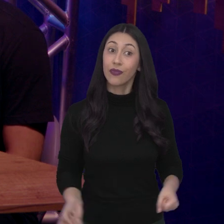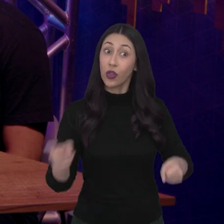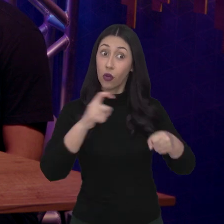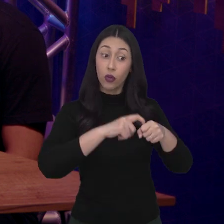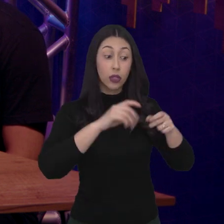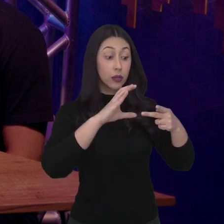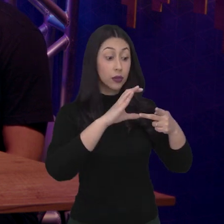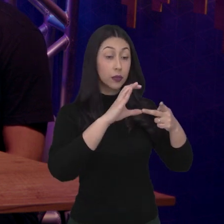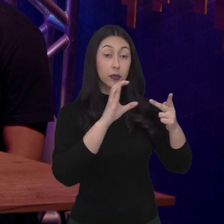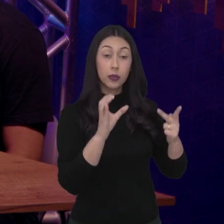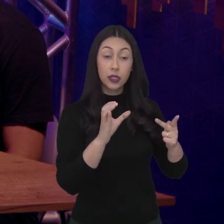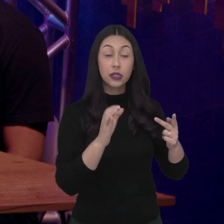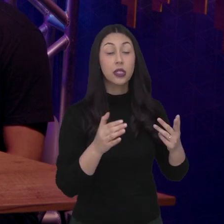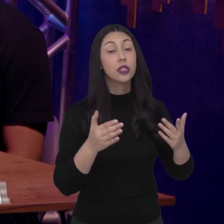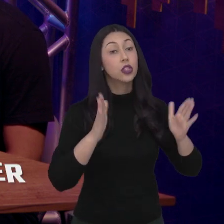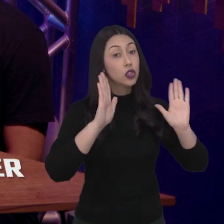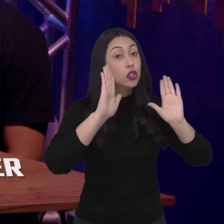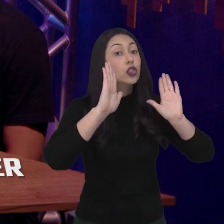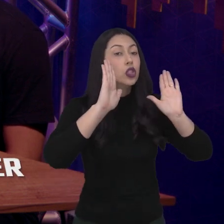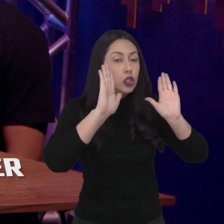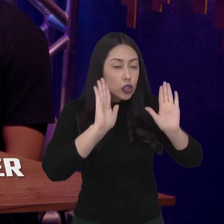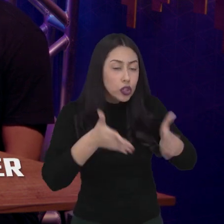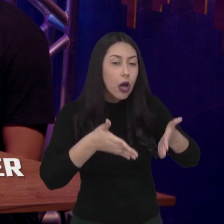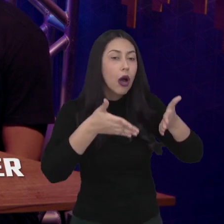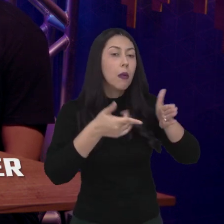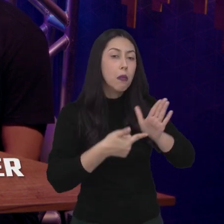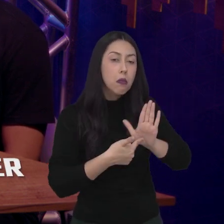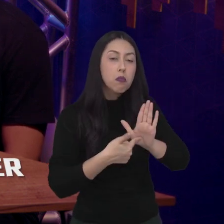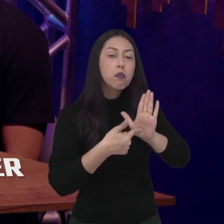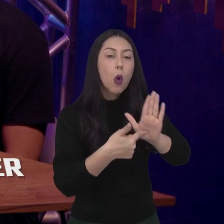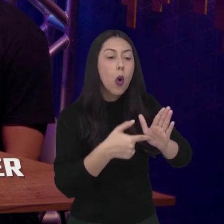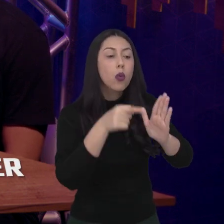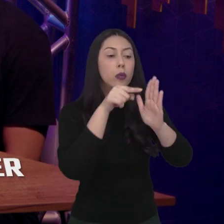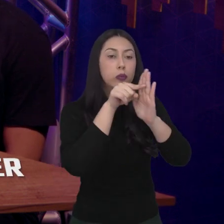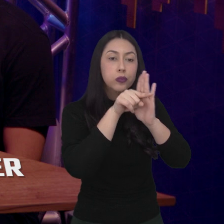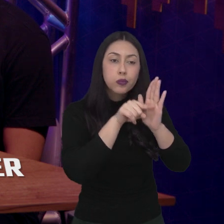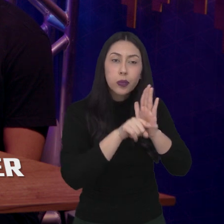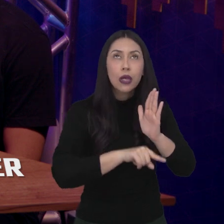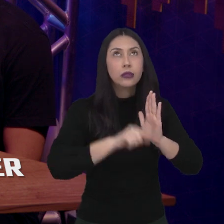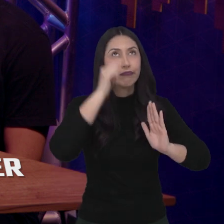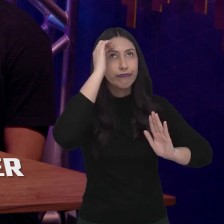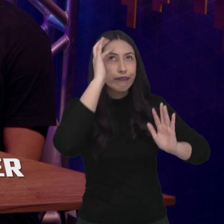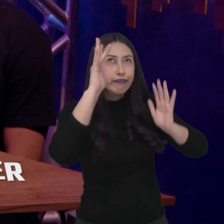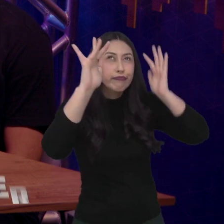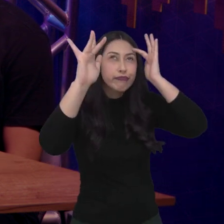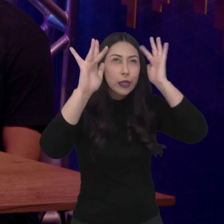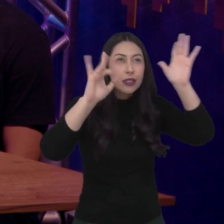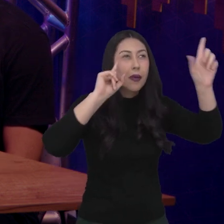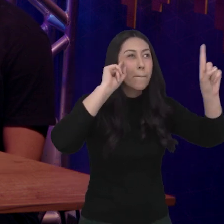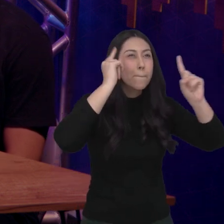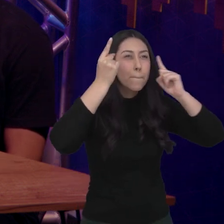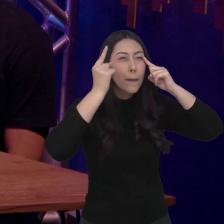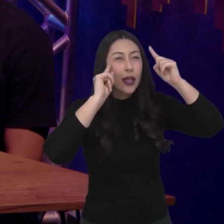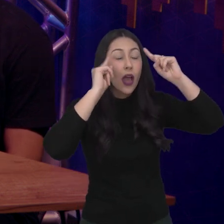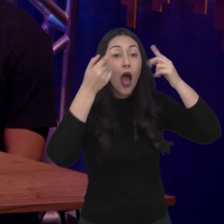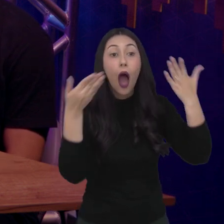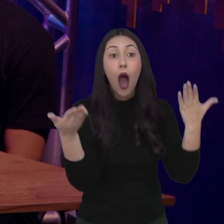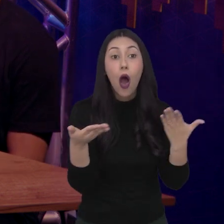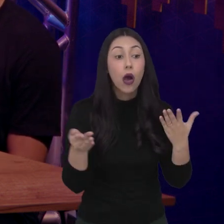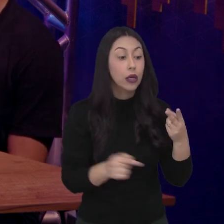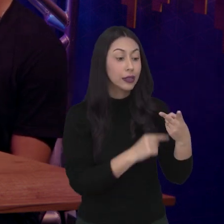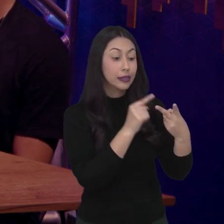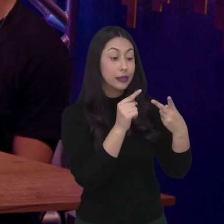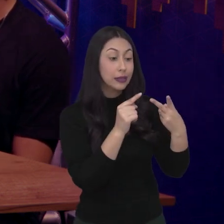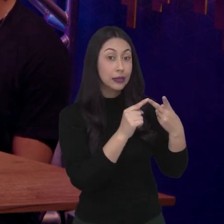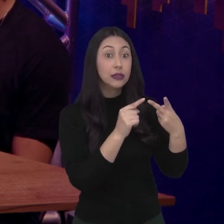De volta com o Pode Ser, e no primeiro bloco a gente falou de uma pesquisa, né, sobre imaginação, criatividade, e agora a gente vai trazer mais uma,